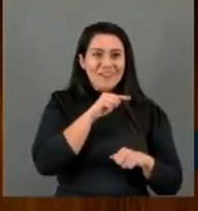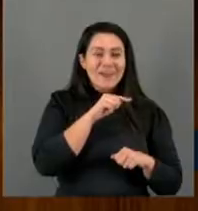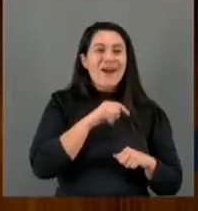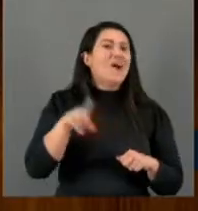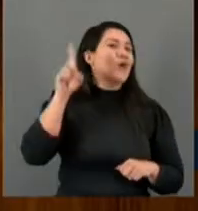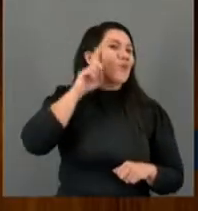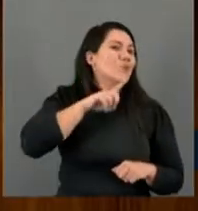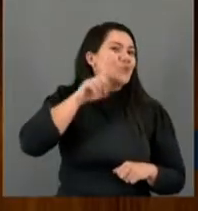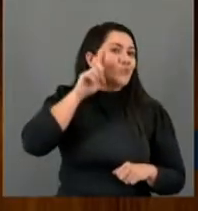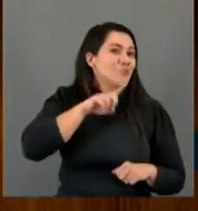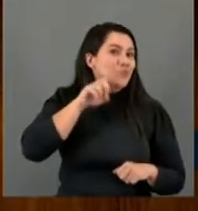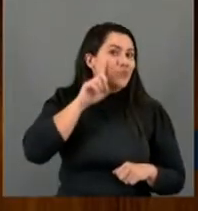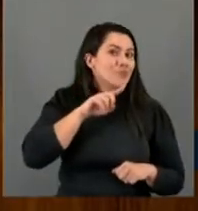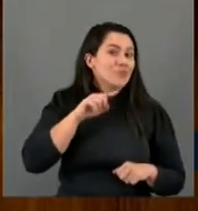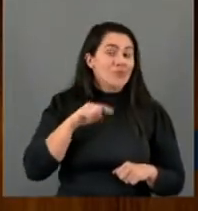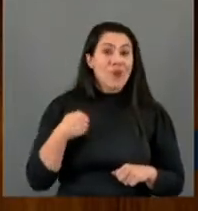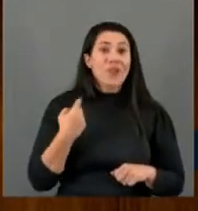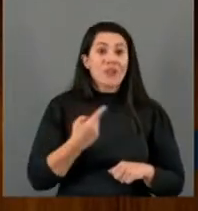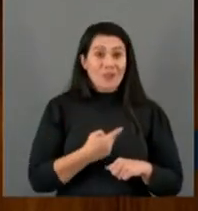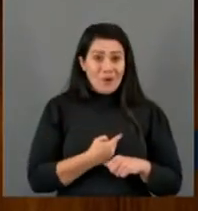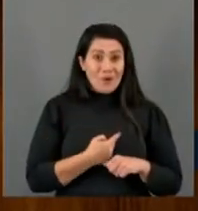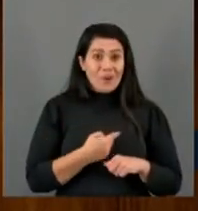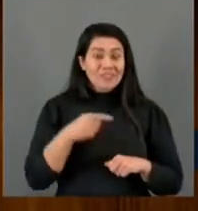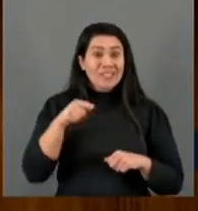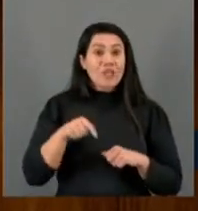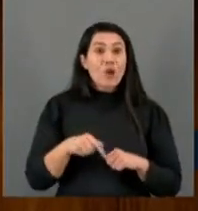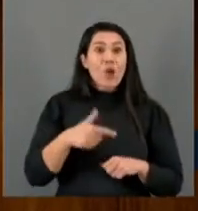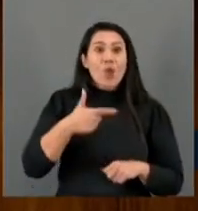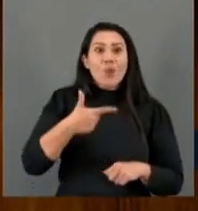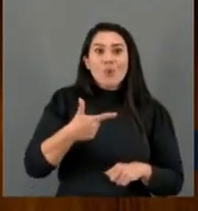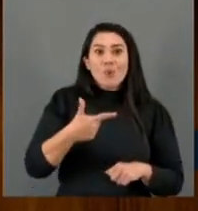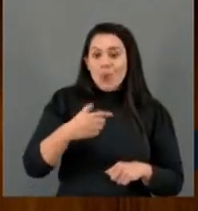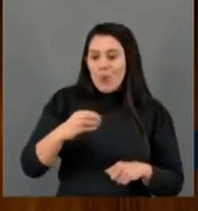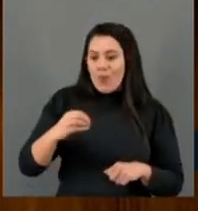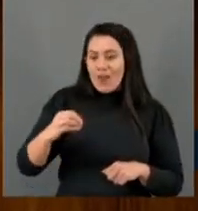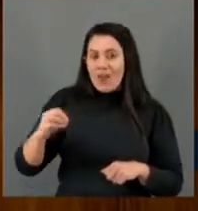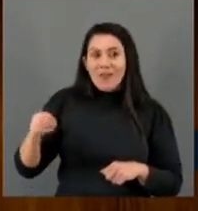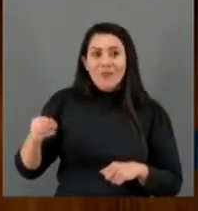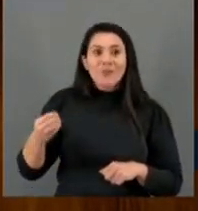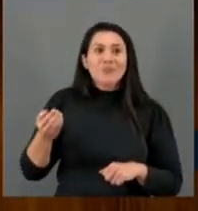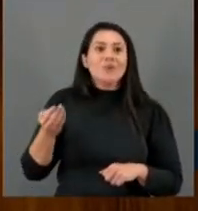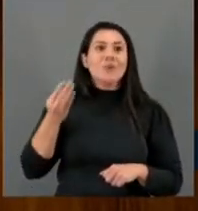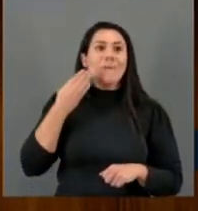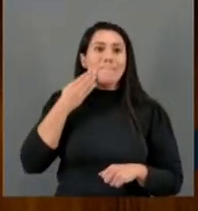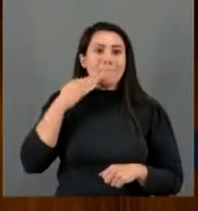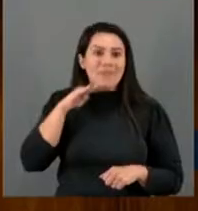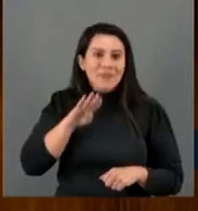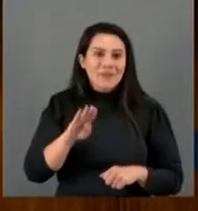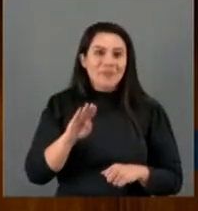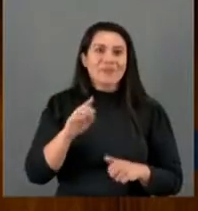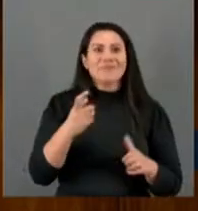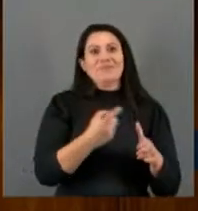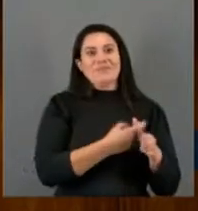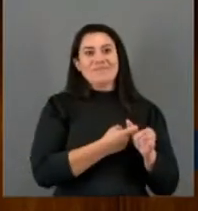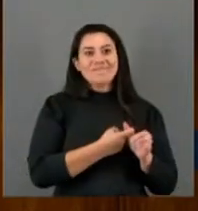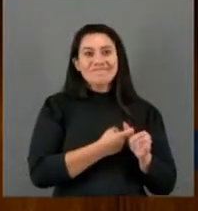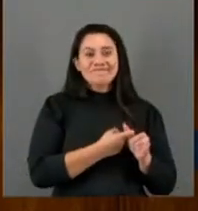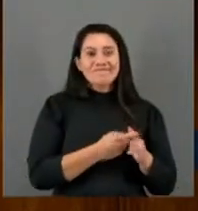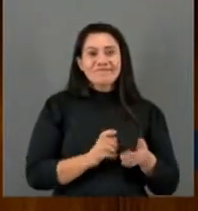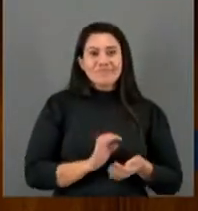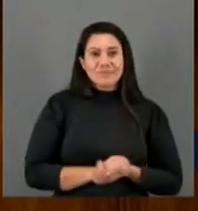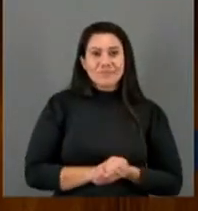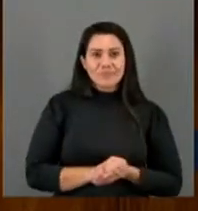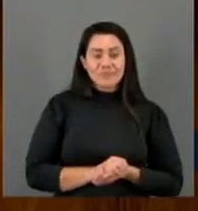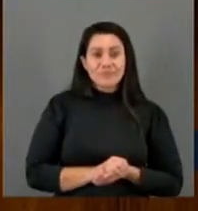292 bilhões com a dívida. Isso significa, objetivamente, e aí eu passo para a metade aqui, para a